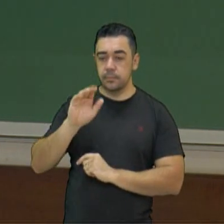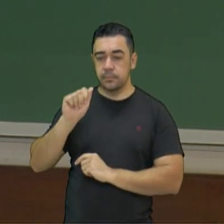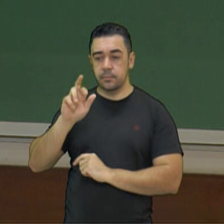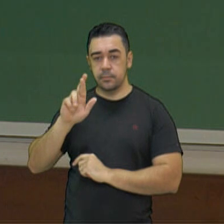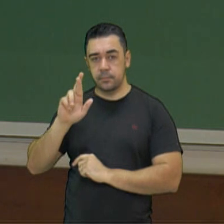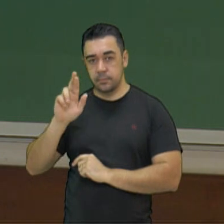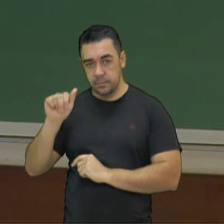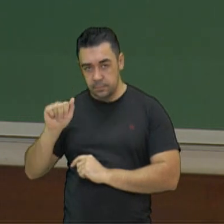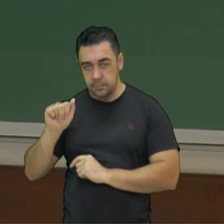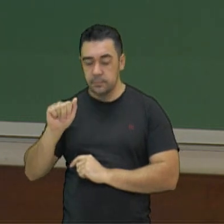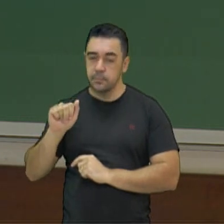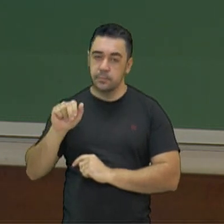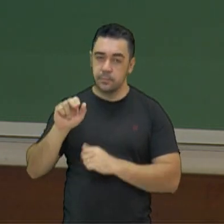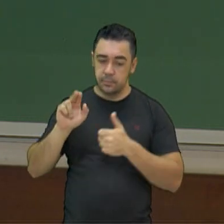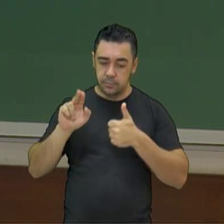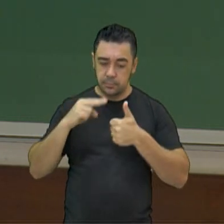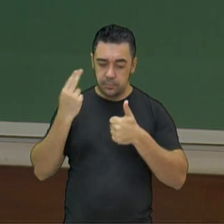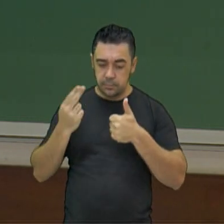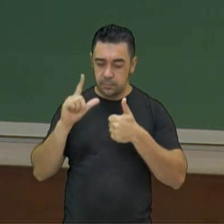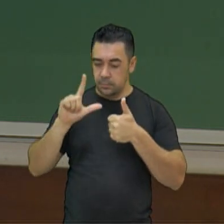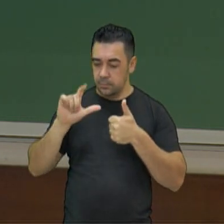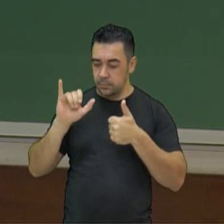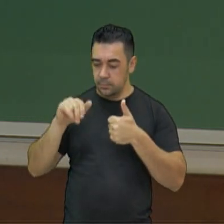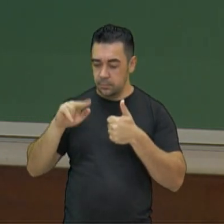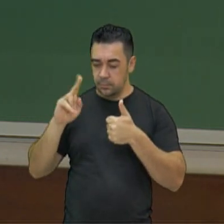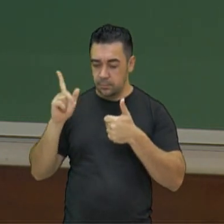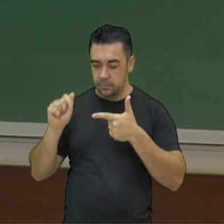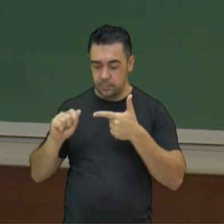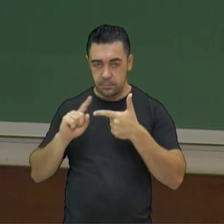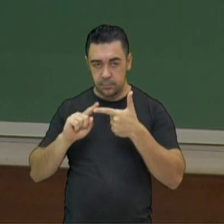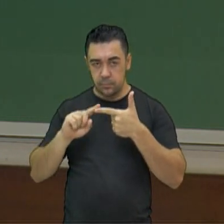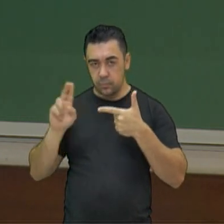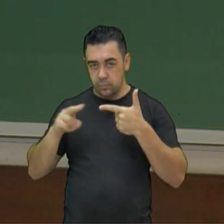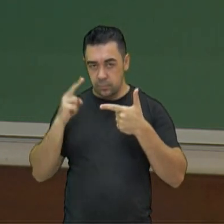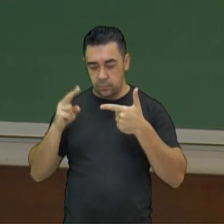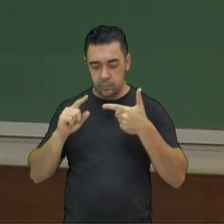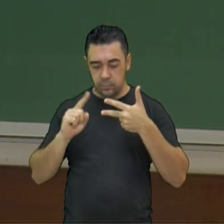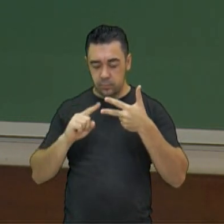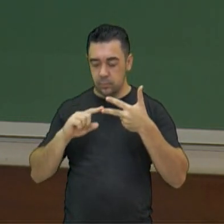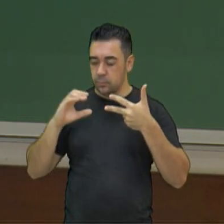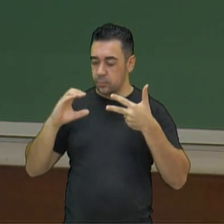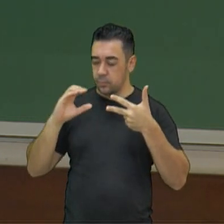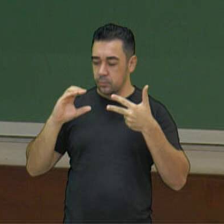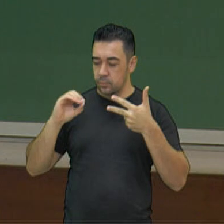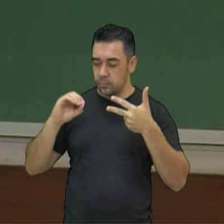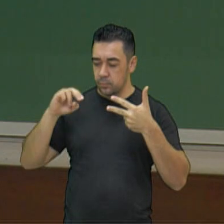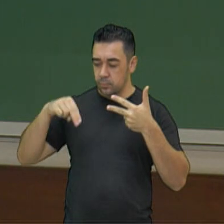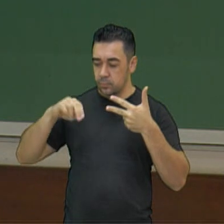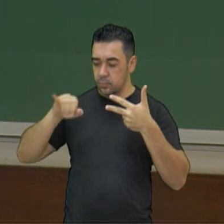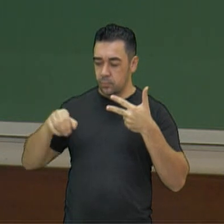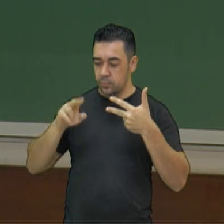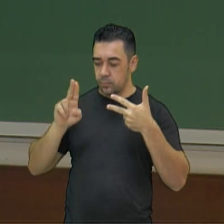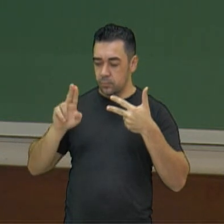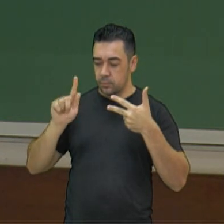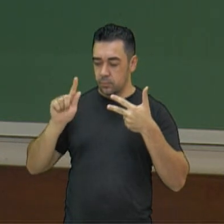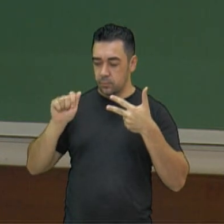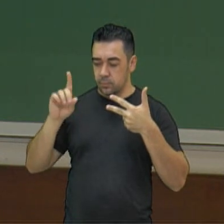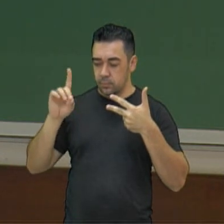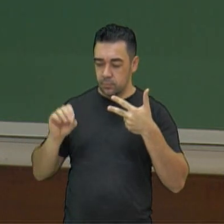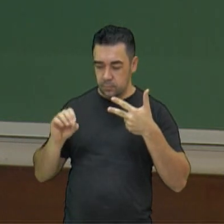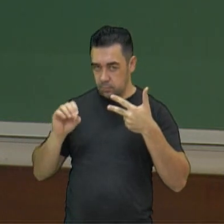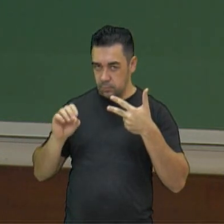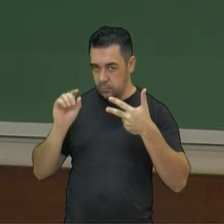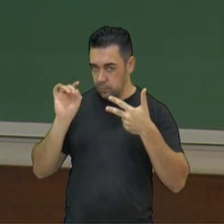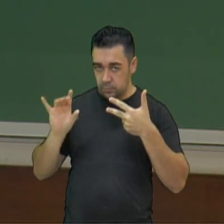você vê Z', Z barra ou conjugado, eles indicam a mesma coisa. Você vai mudar